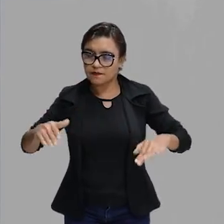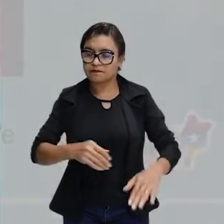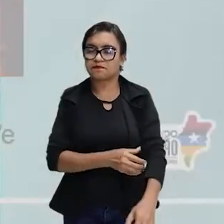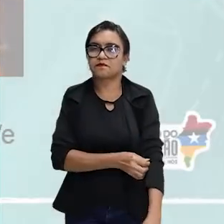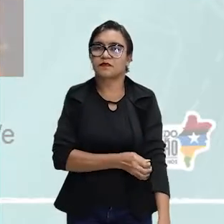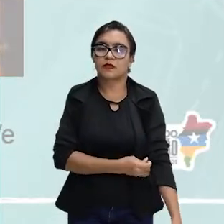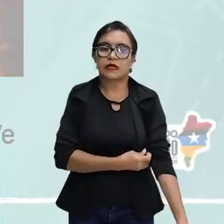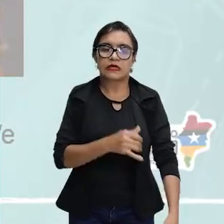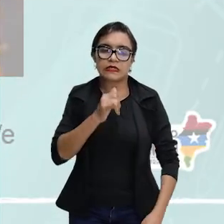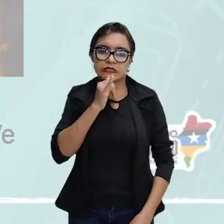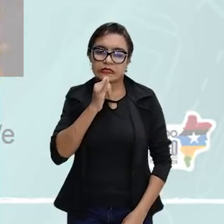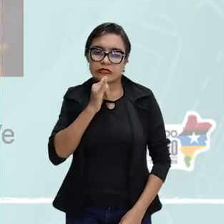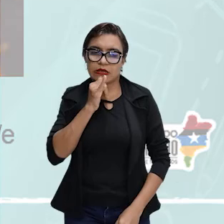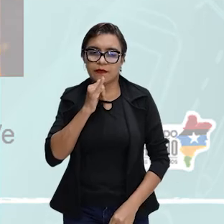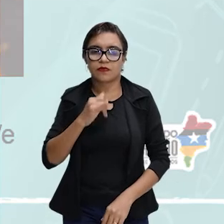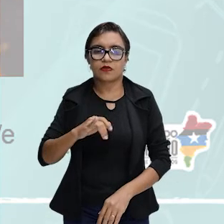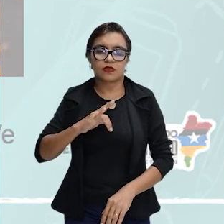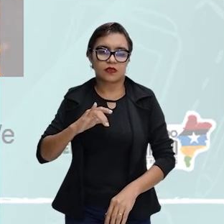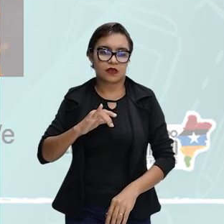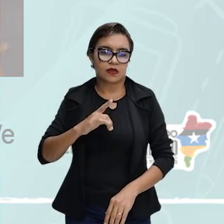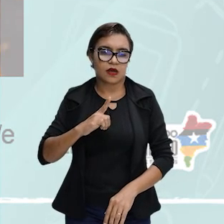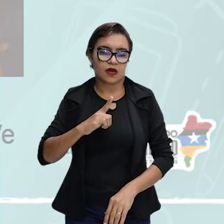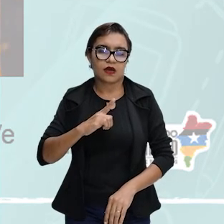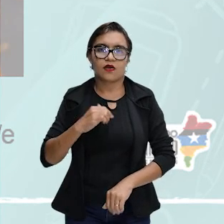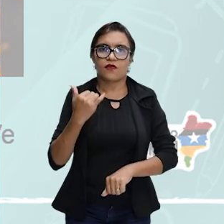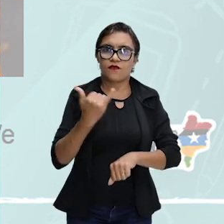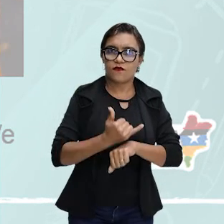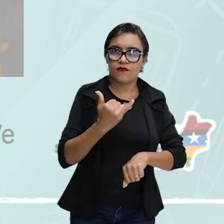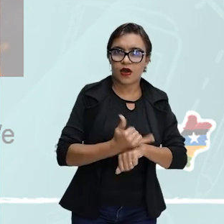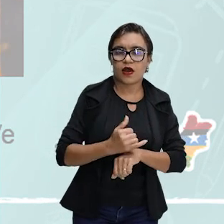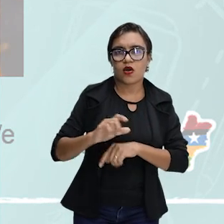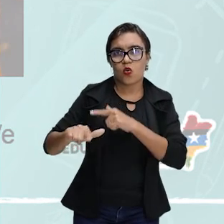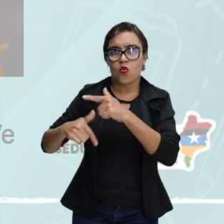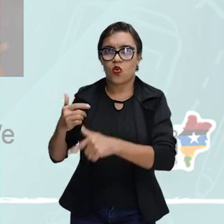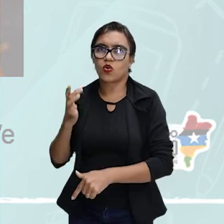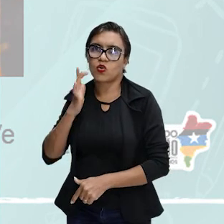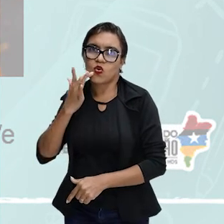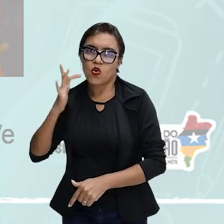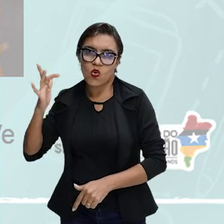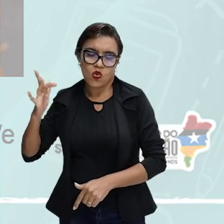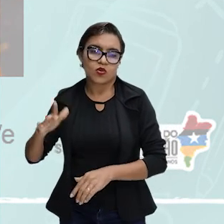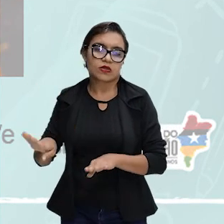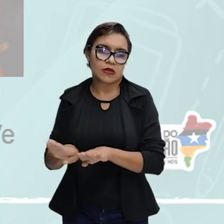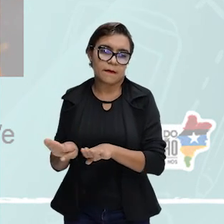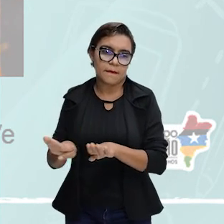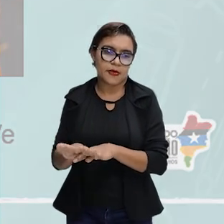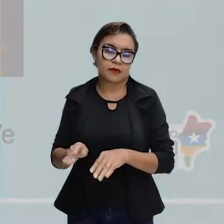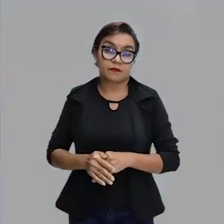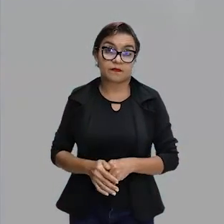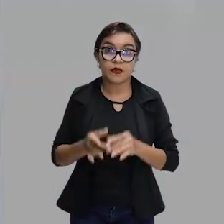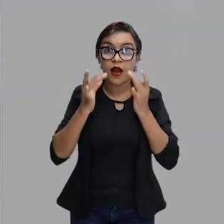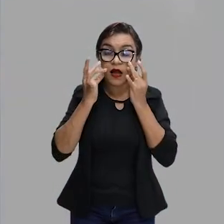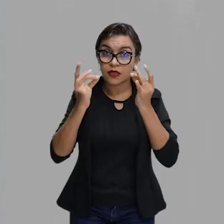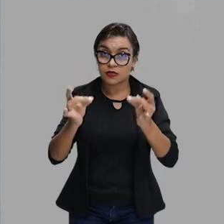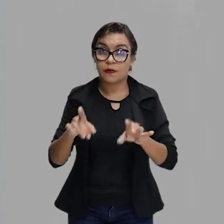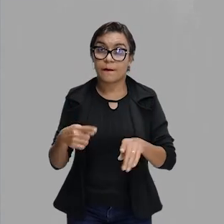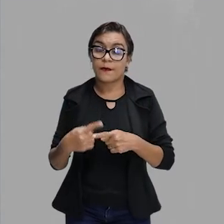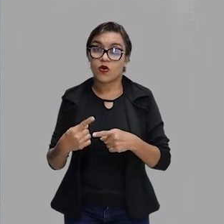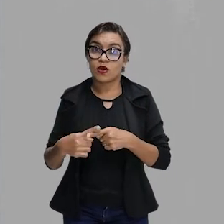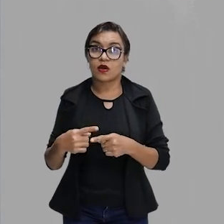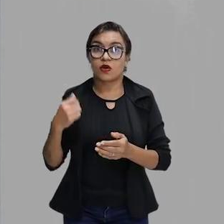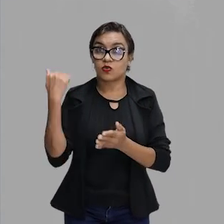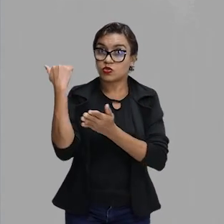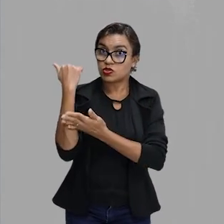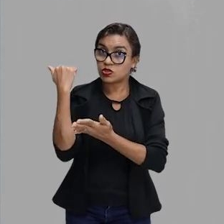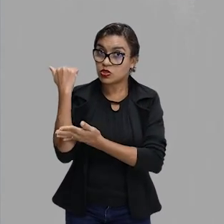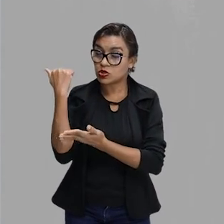a extração provavelmente de ferro, e do outro lado aqui a extração de ouro, né? Recursos minerais. Muita atenção, porque o extrativismo mineral, se